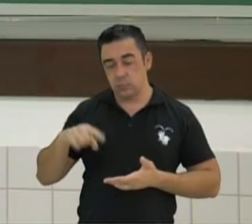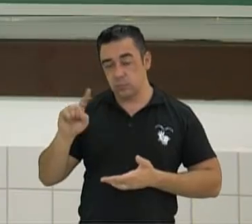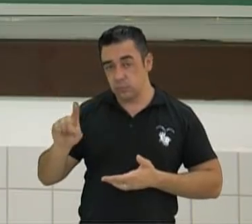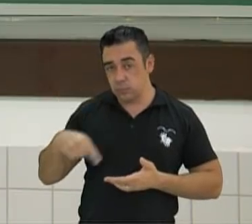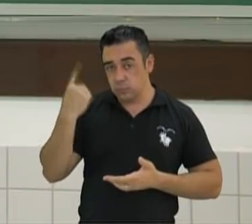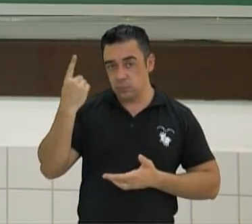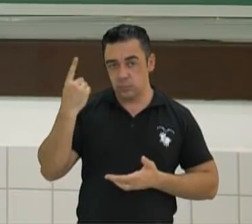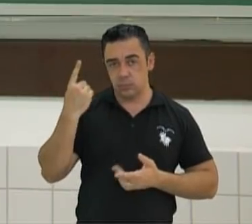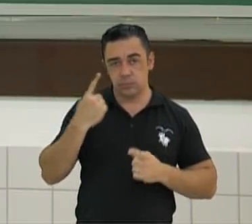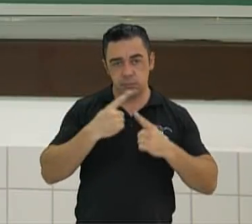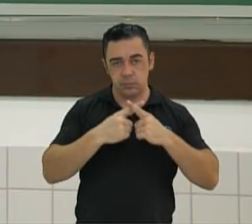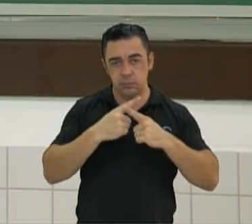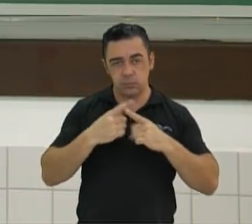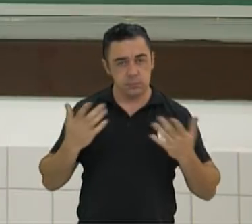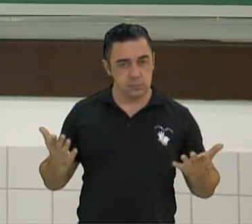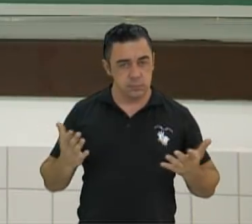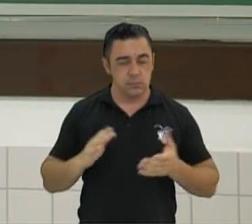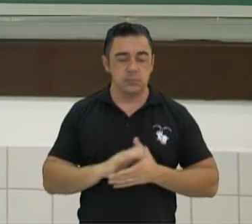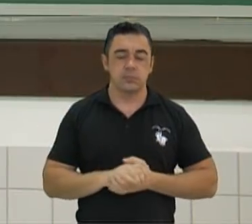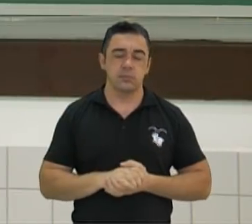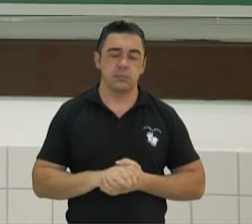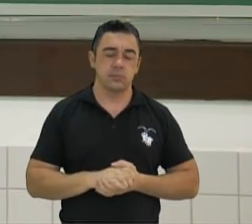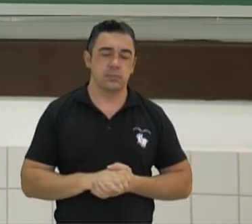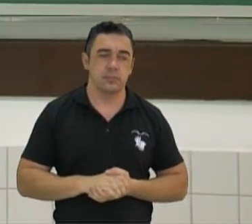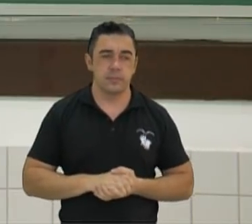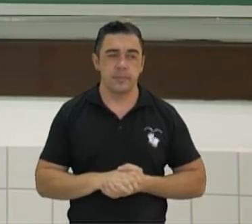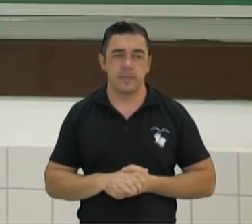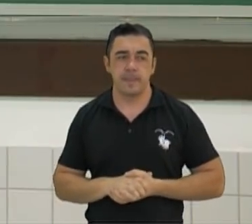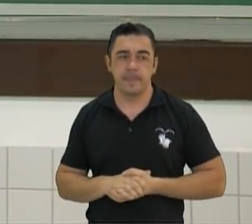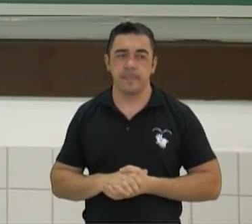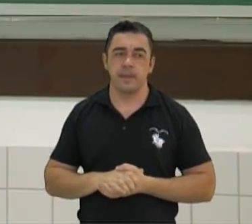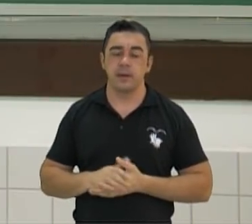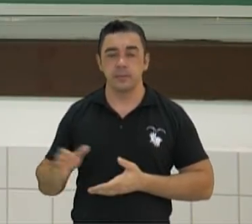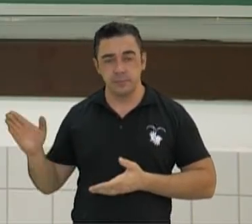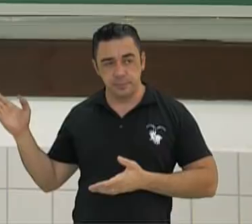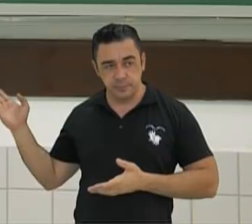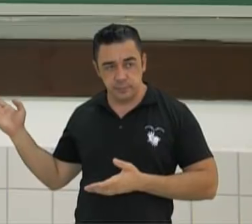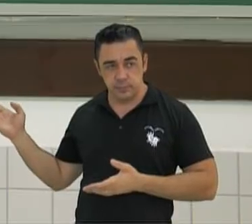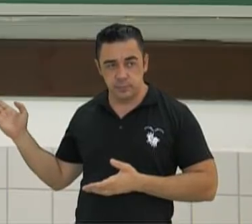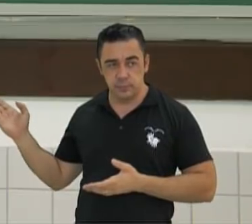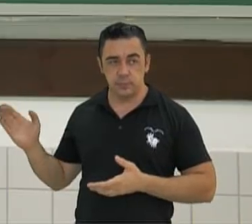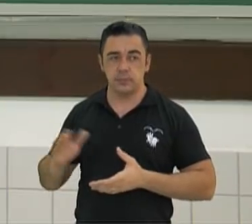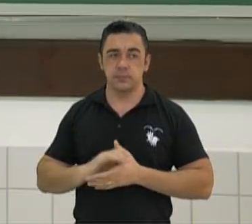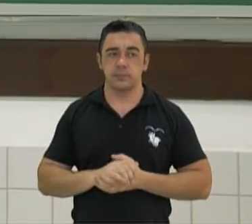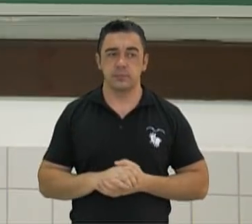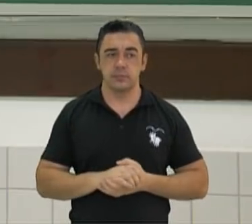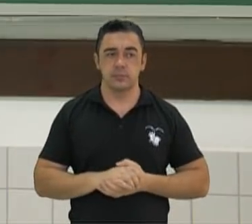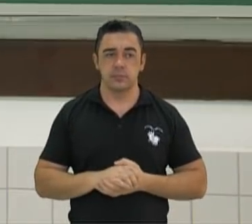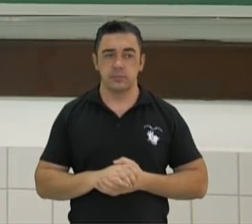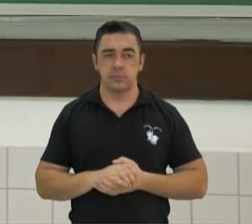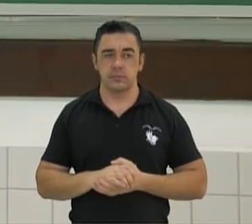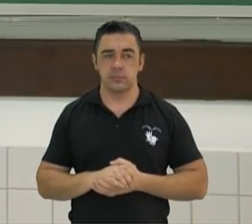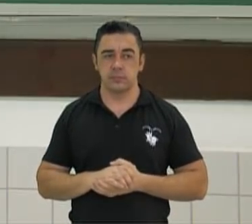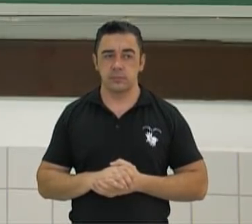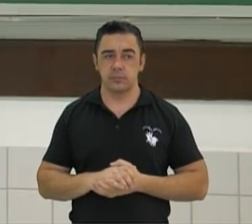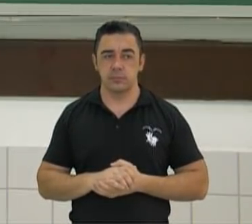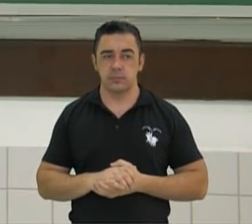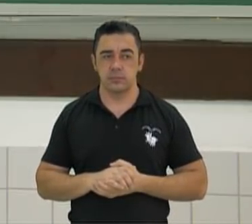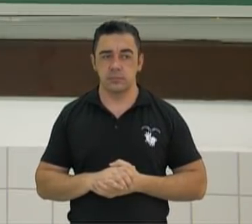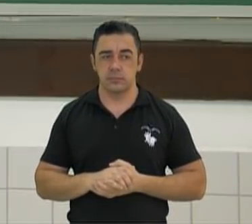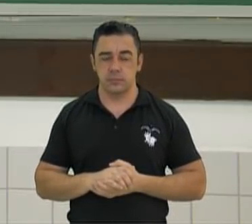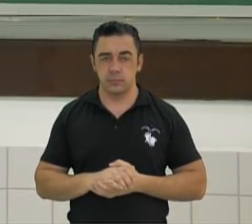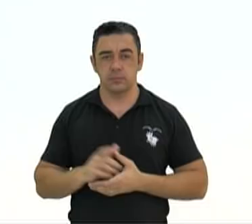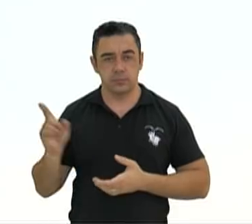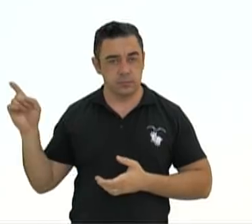resposta final, é só a primeira multiplicação que a gente fez, ó. Agora vamos então para a segunda multiplicação, ó. Essa